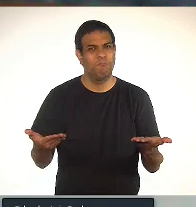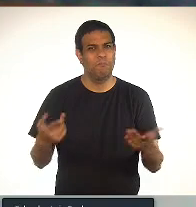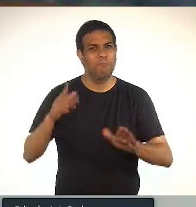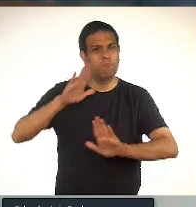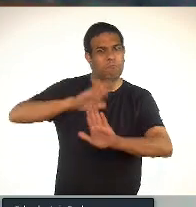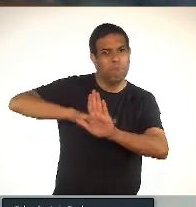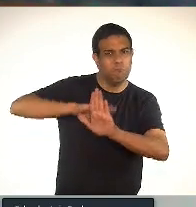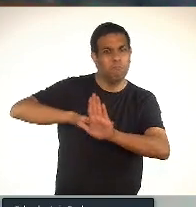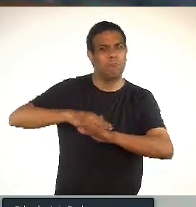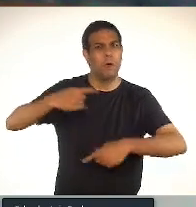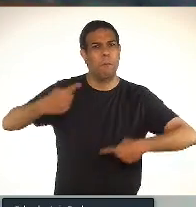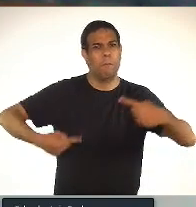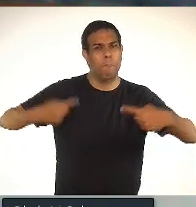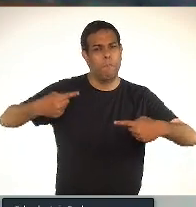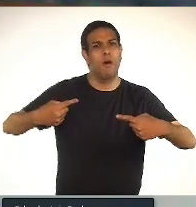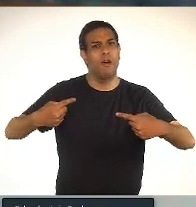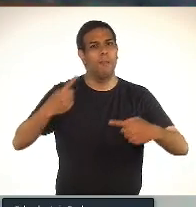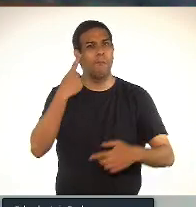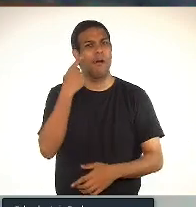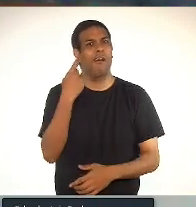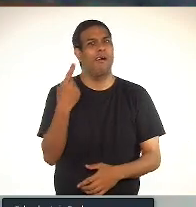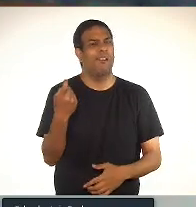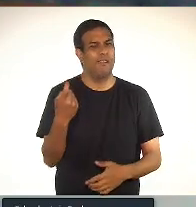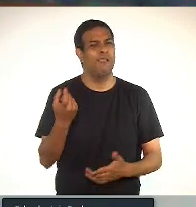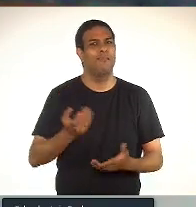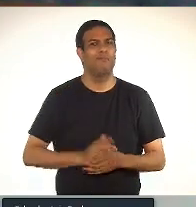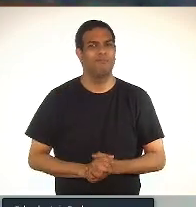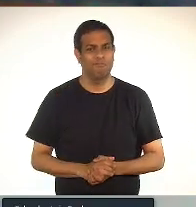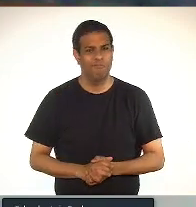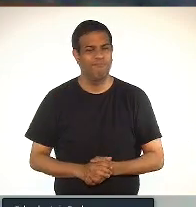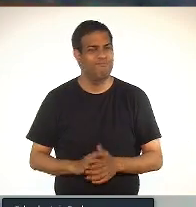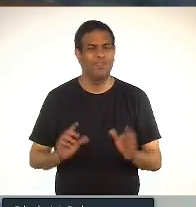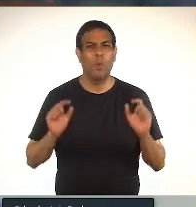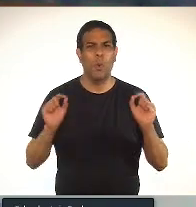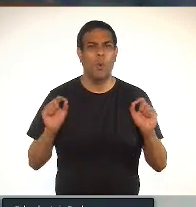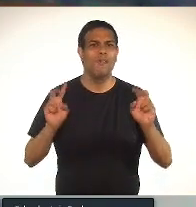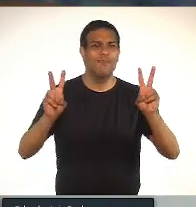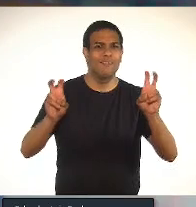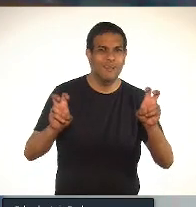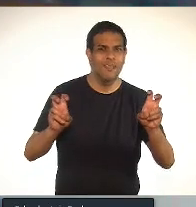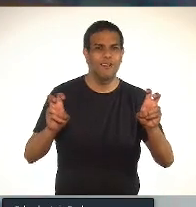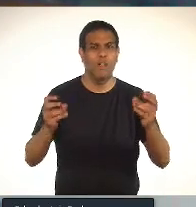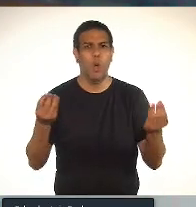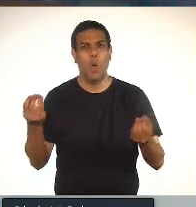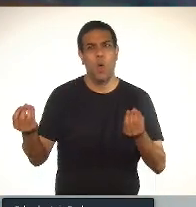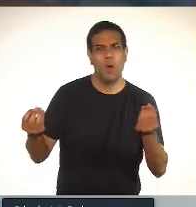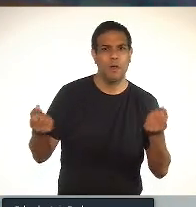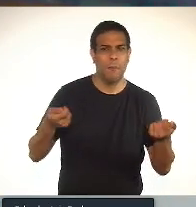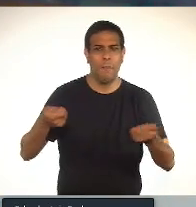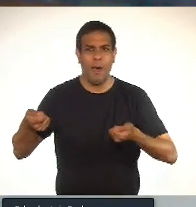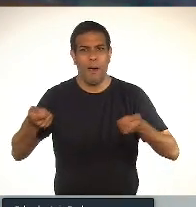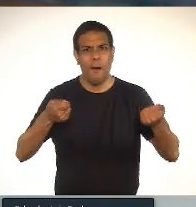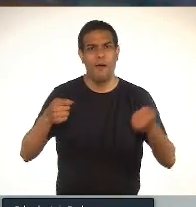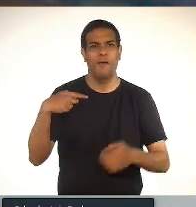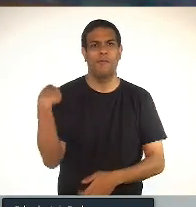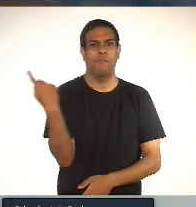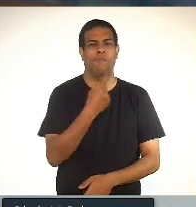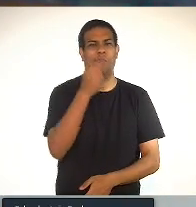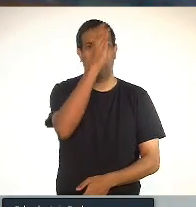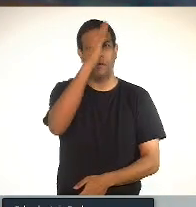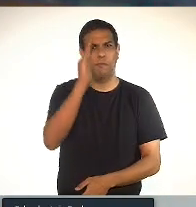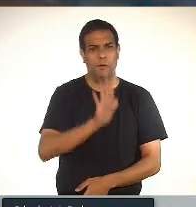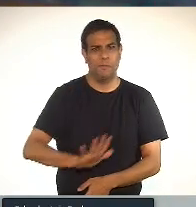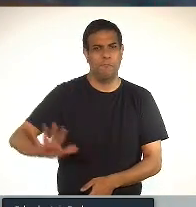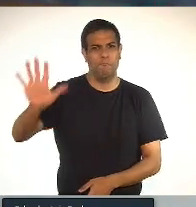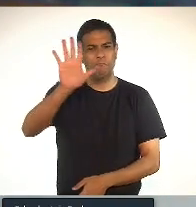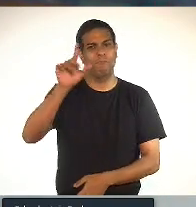ideológico, evidentemente, também muito interessante sobre esse jogo das forças políticas do nosso país. Então,